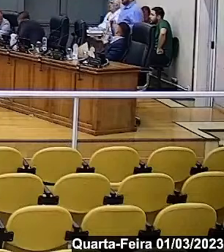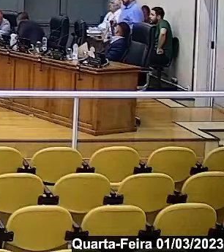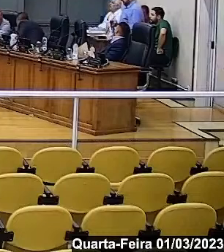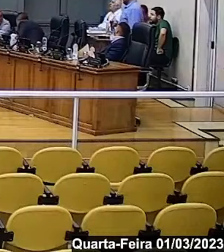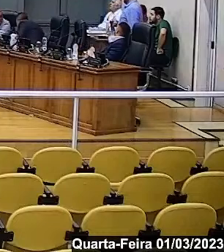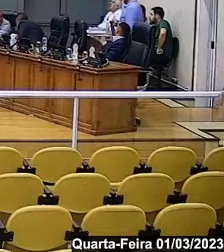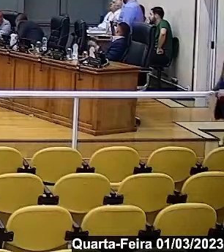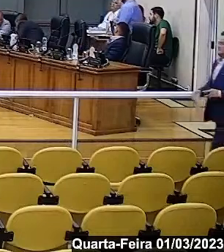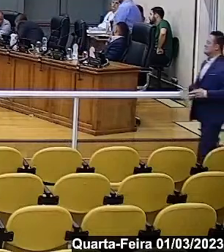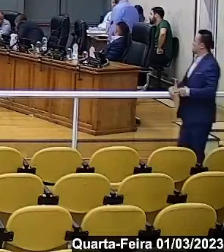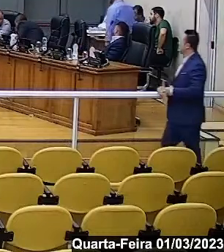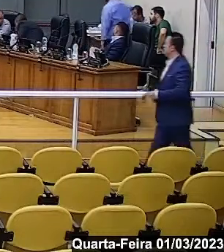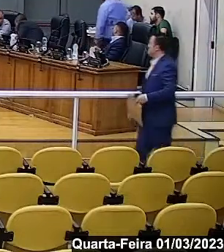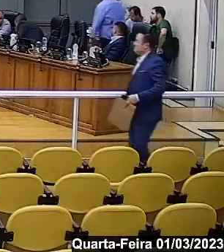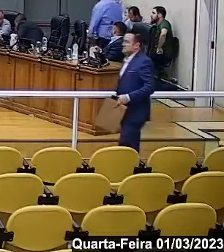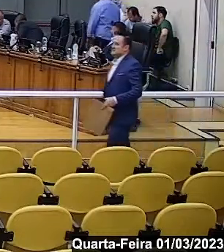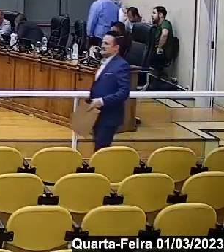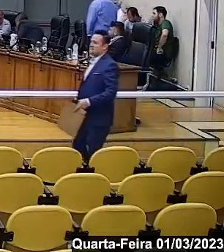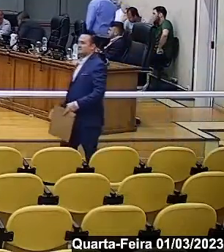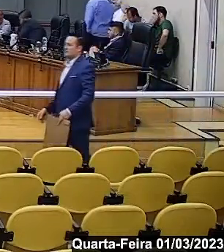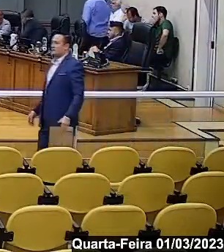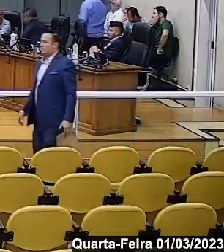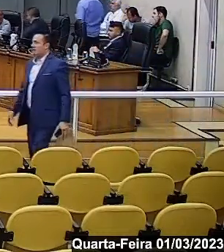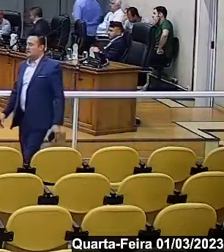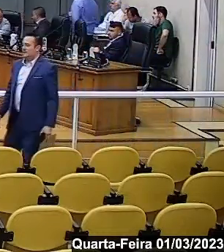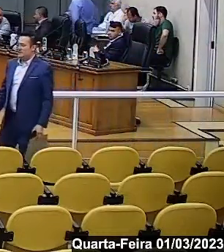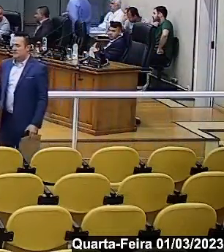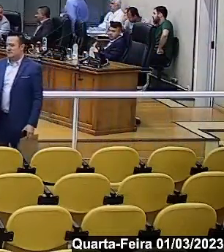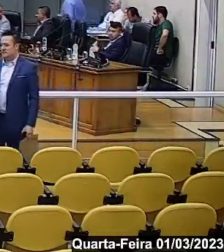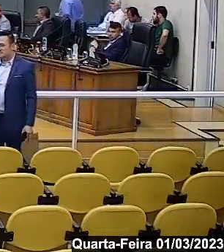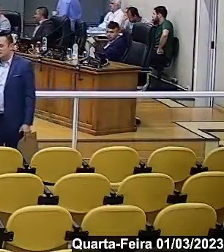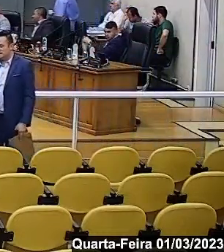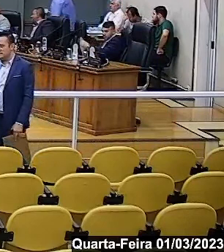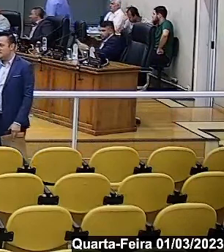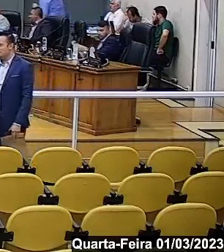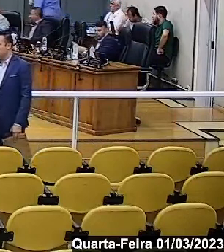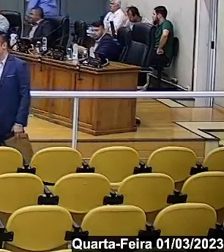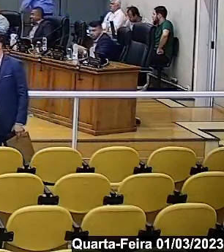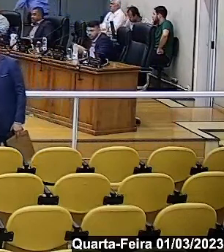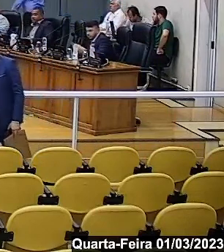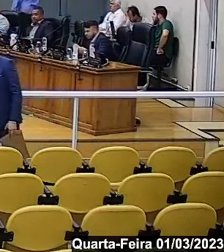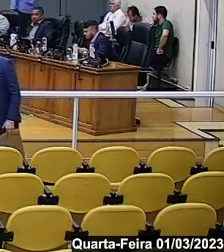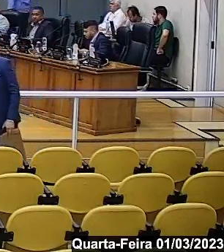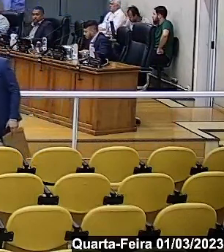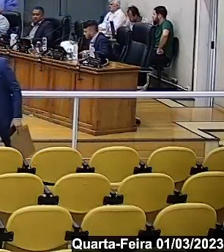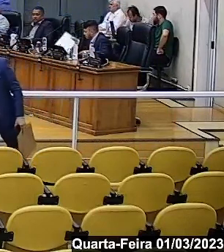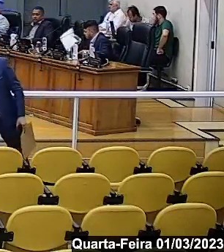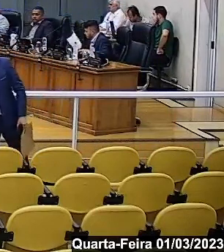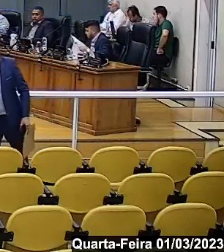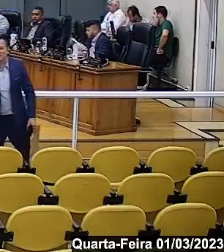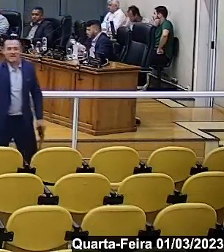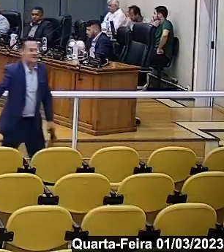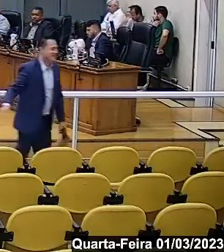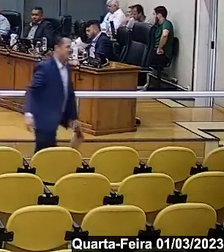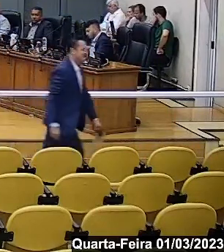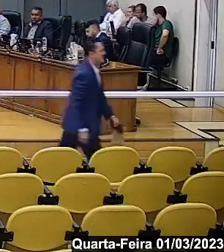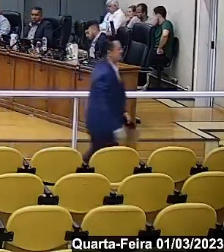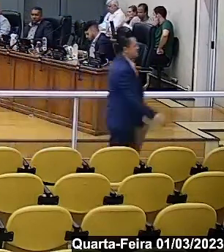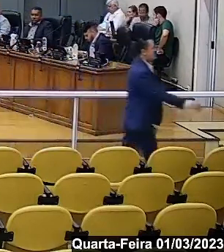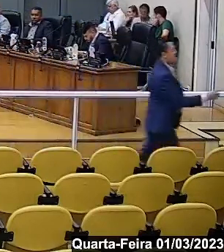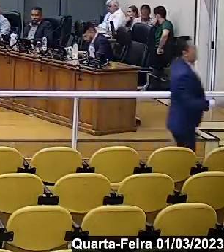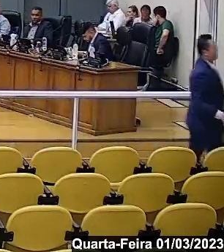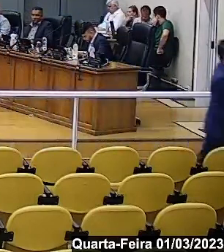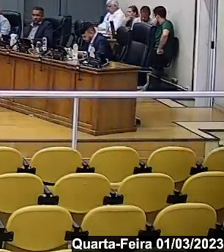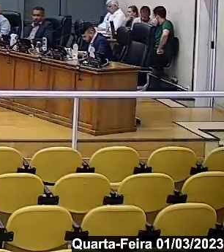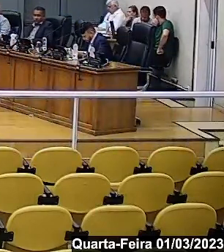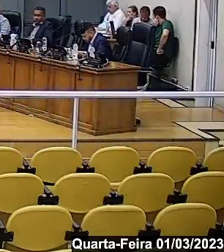forma eletrônica. Solicito ao primeiro secretário, senhor Leandro de Souza, que verifique a presença dos vereadores. Bom